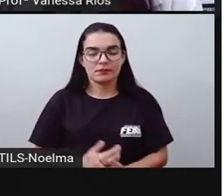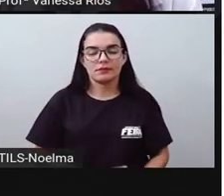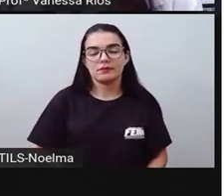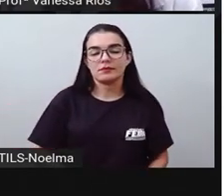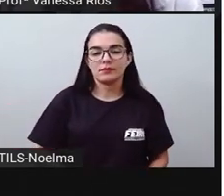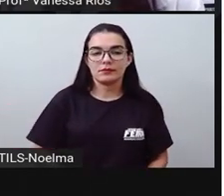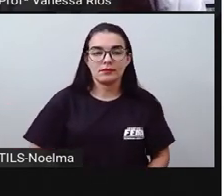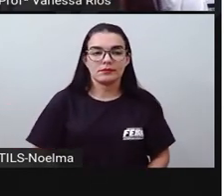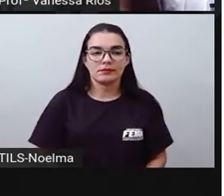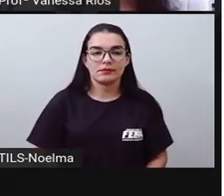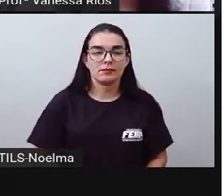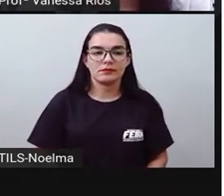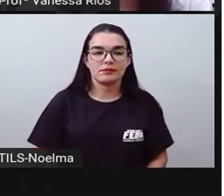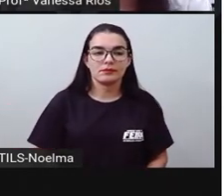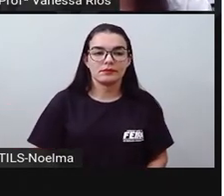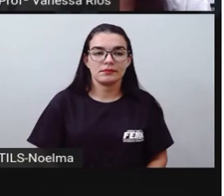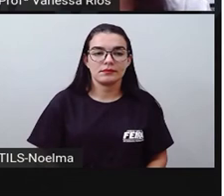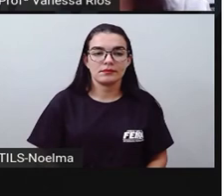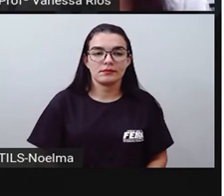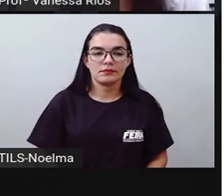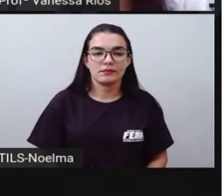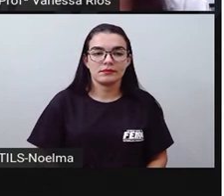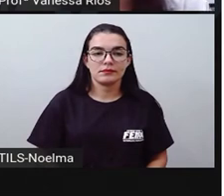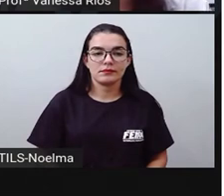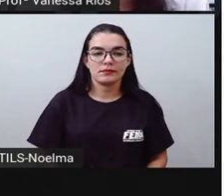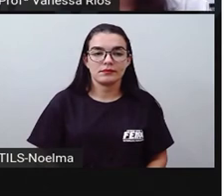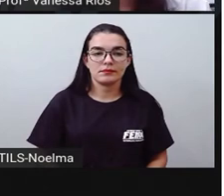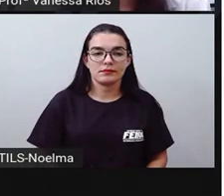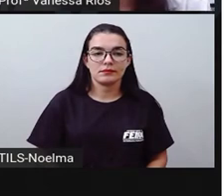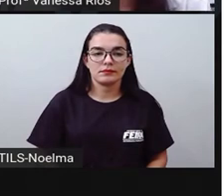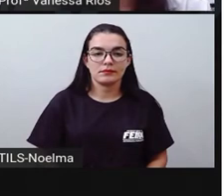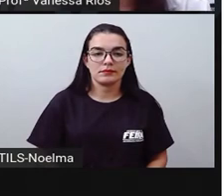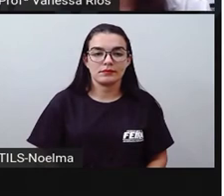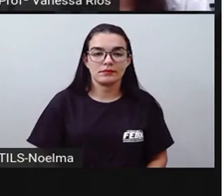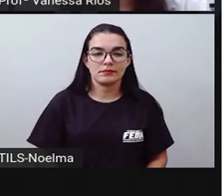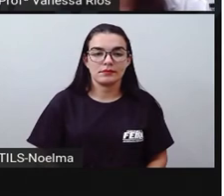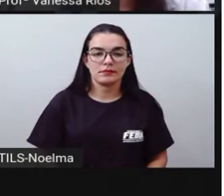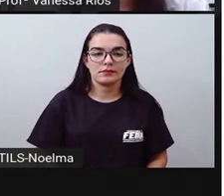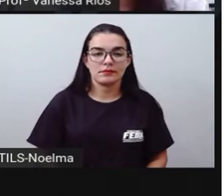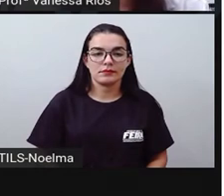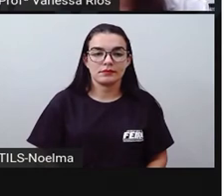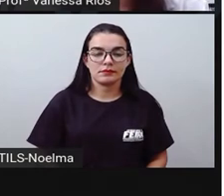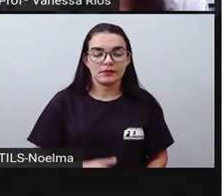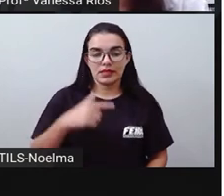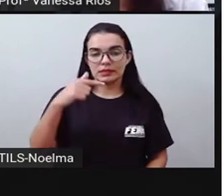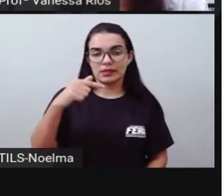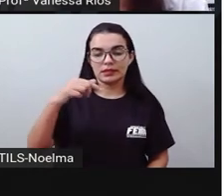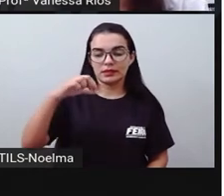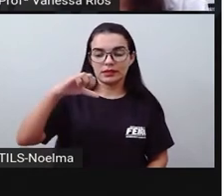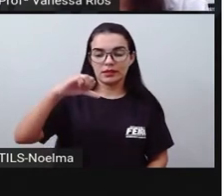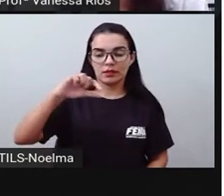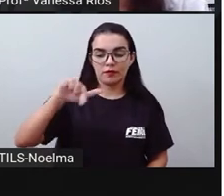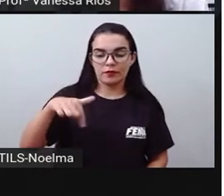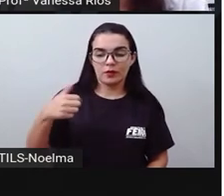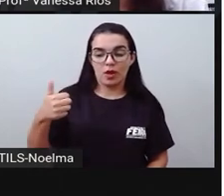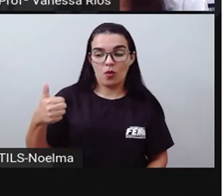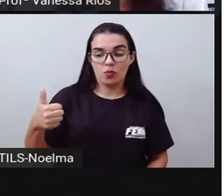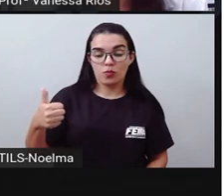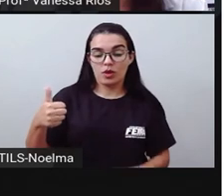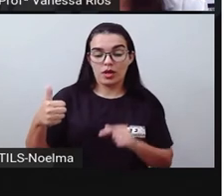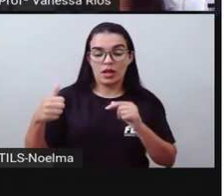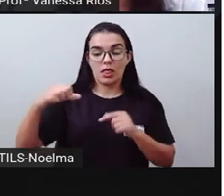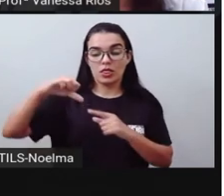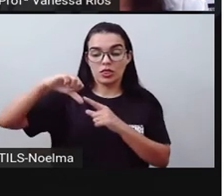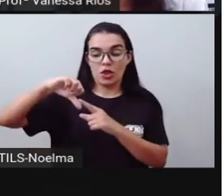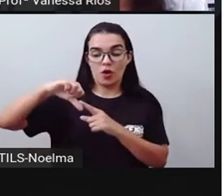depois da vírgula. Então, dentro dessa posição, a gente observa aqui que 79,1 a gente tem 9